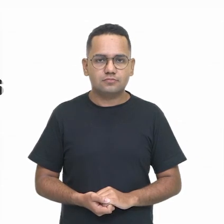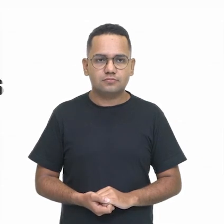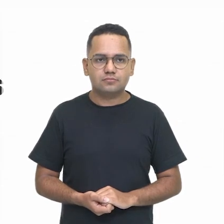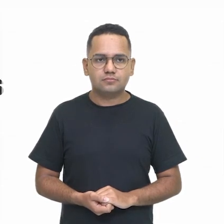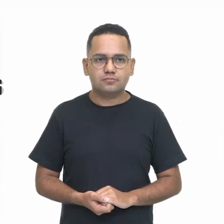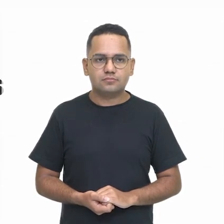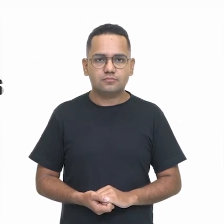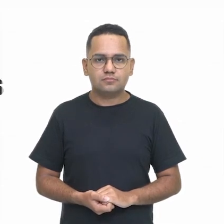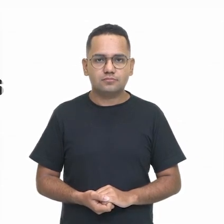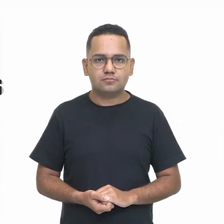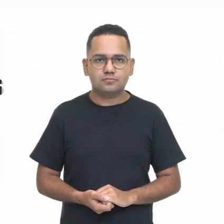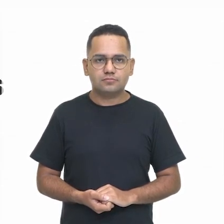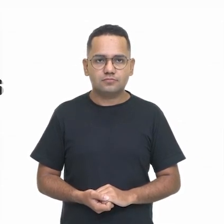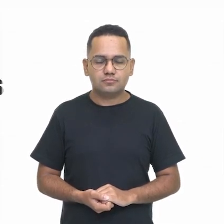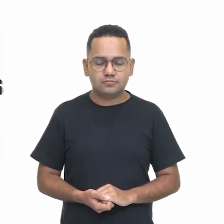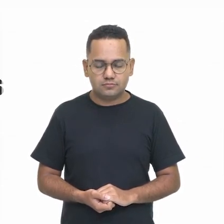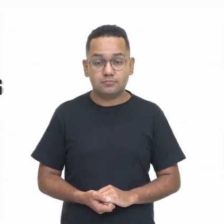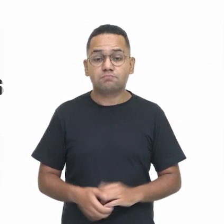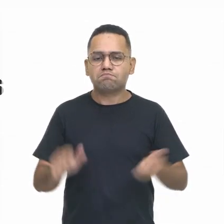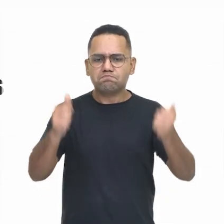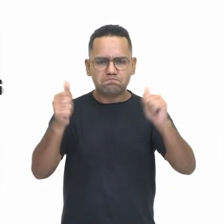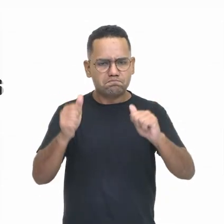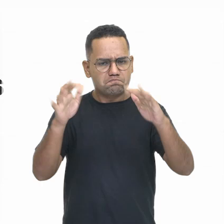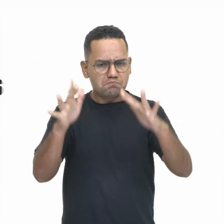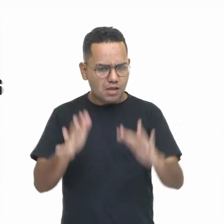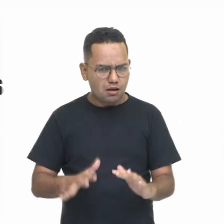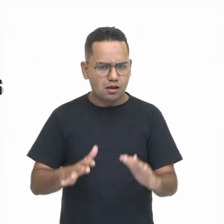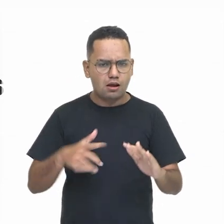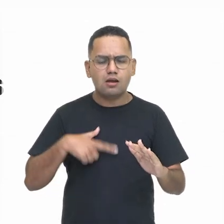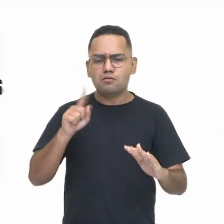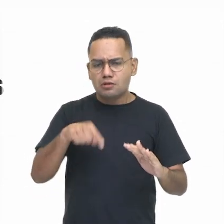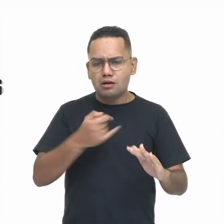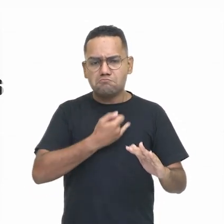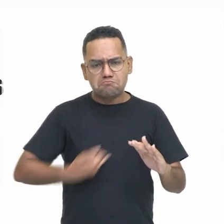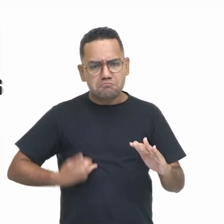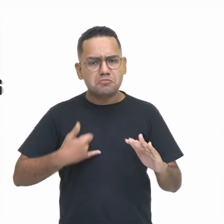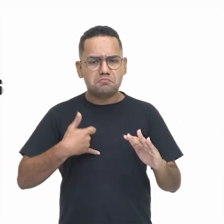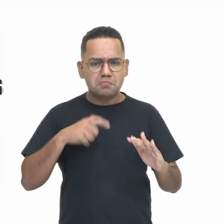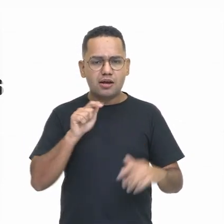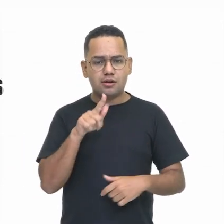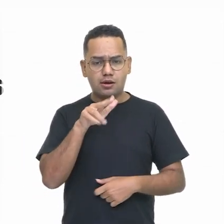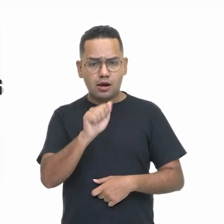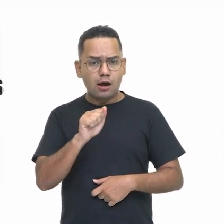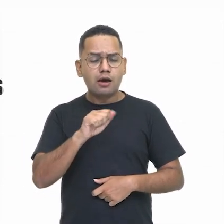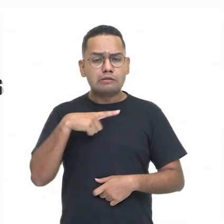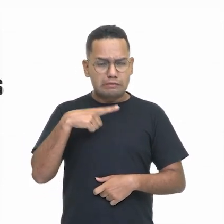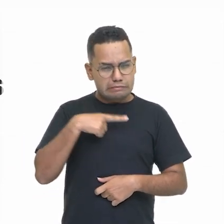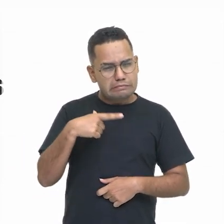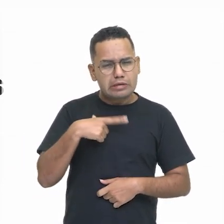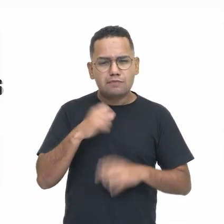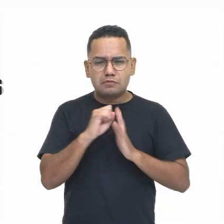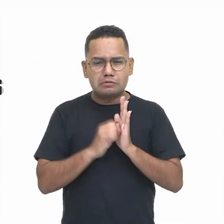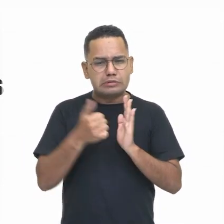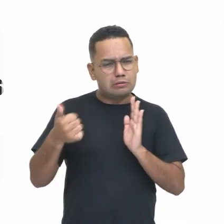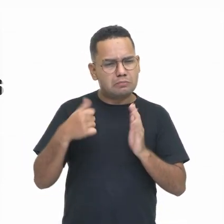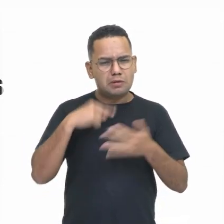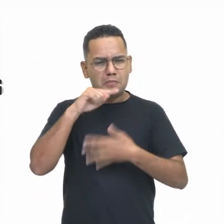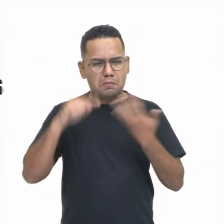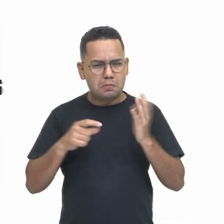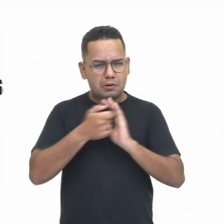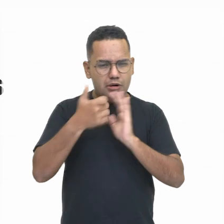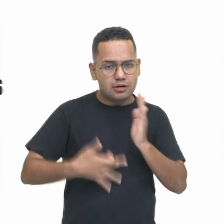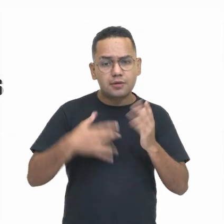declínio do Império de Gana começou no século XI, devido a uma combinação de fatores, incluindo